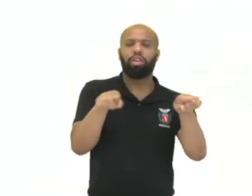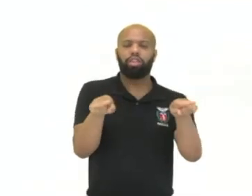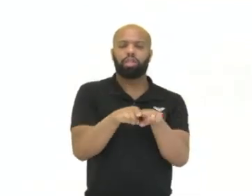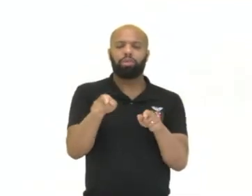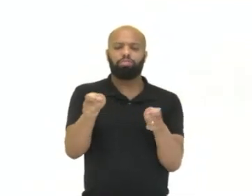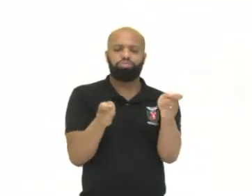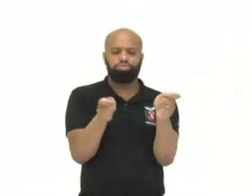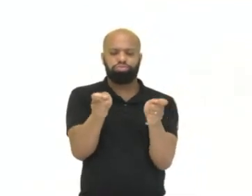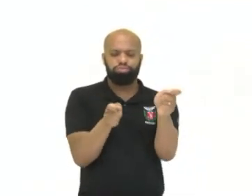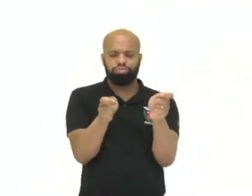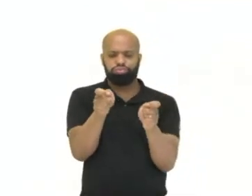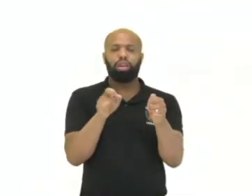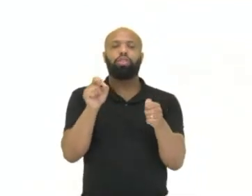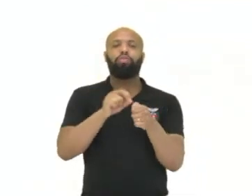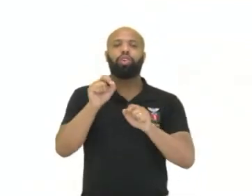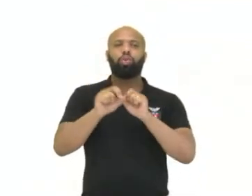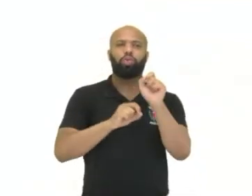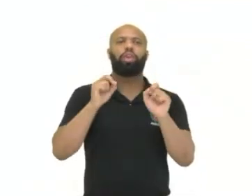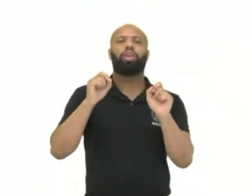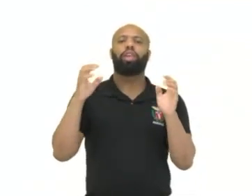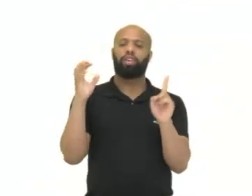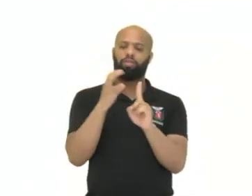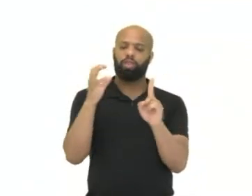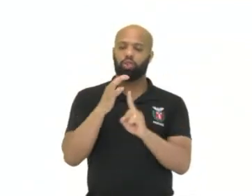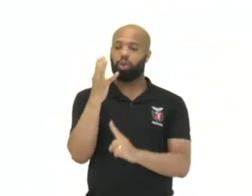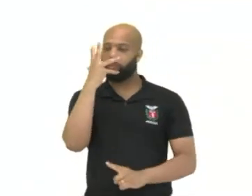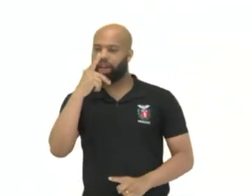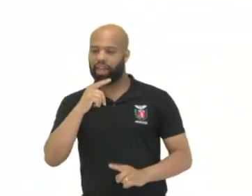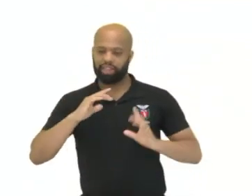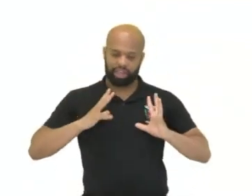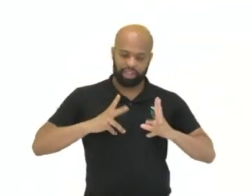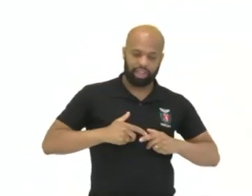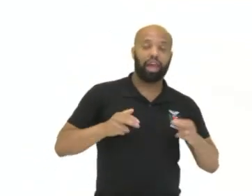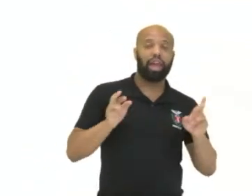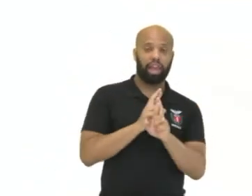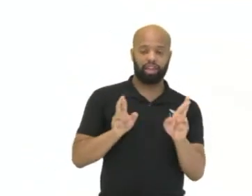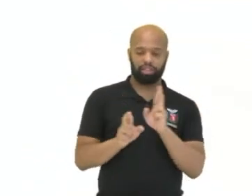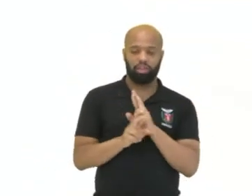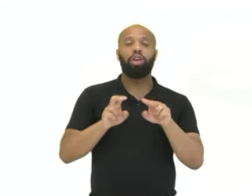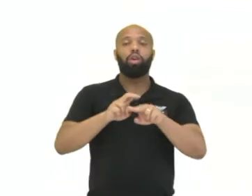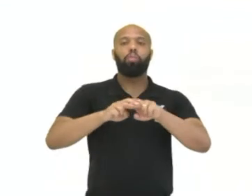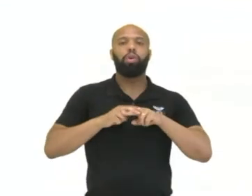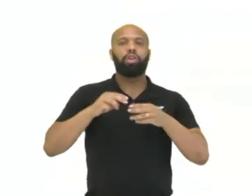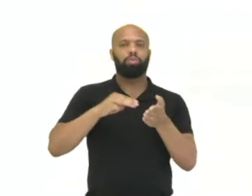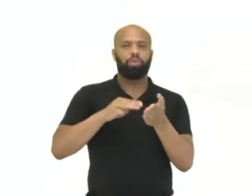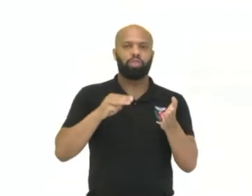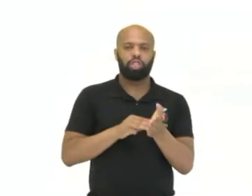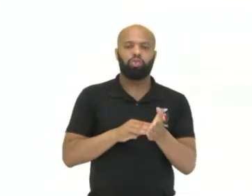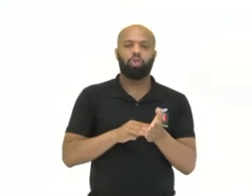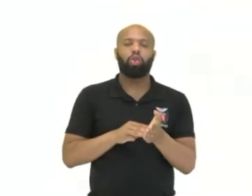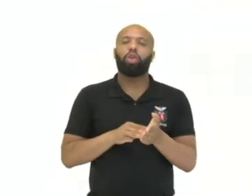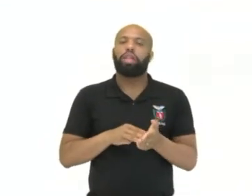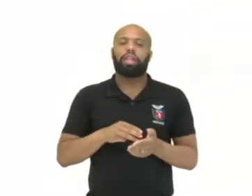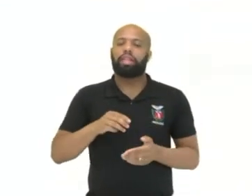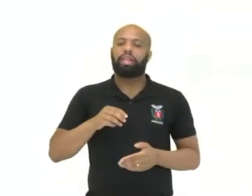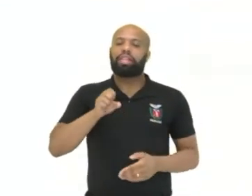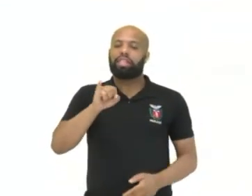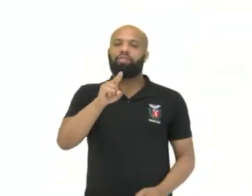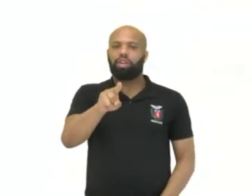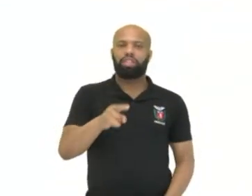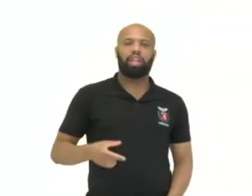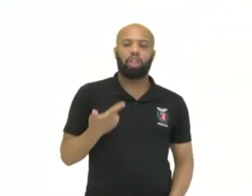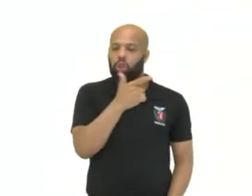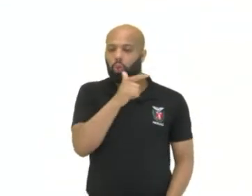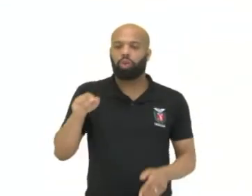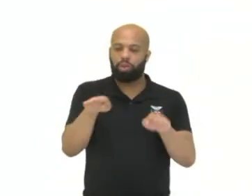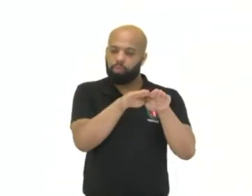controle acabaram por associando beleza e higiene. Por isso, não estar no padrão de beleza exigido pela